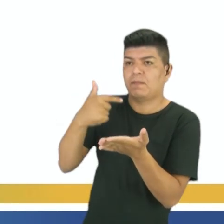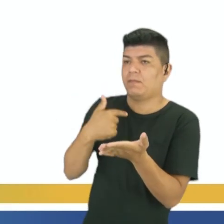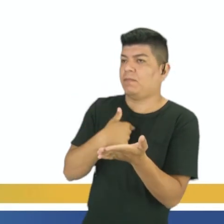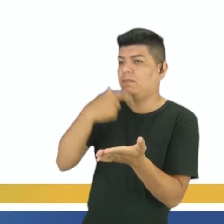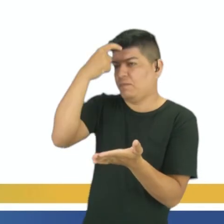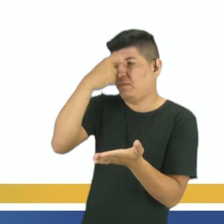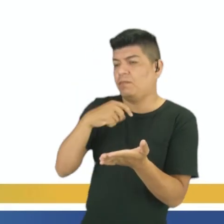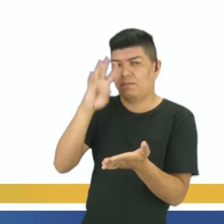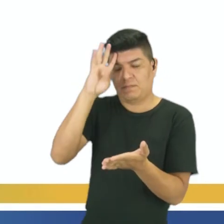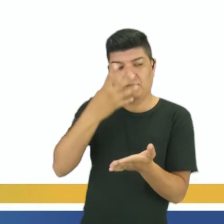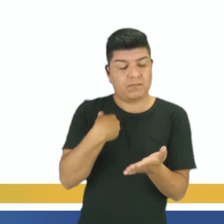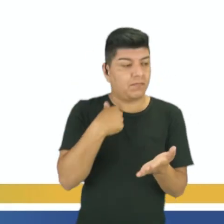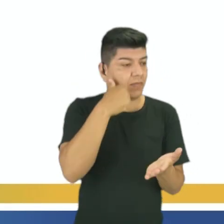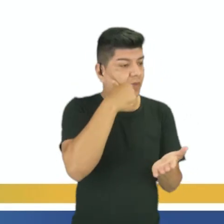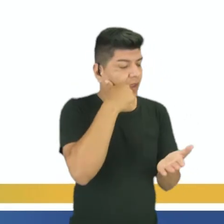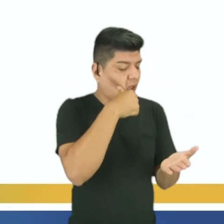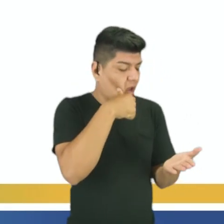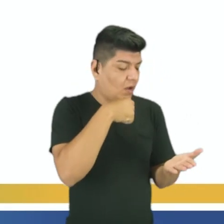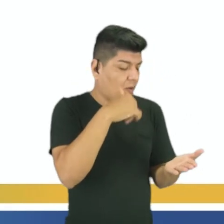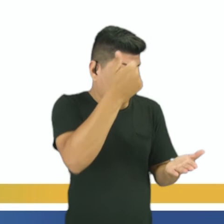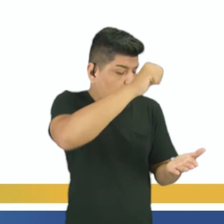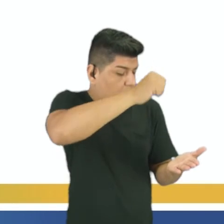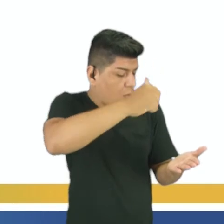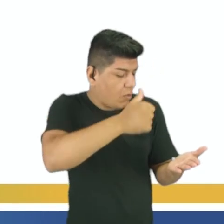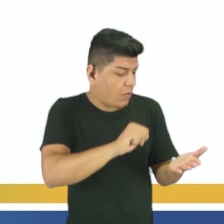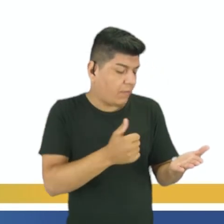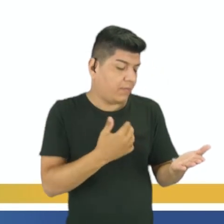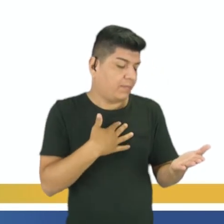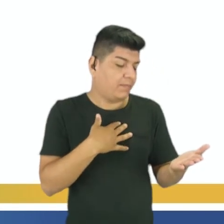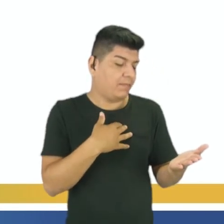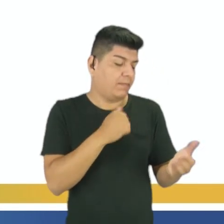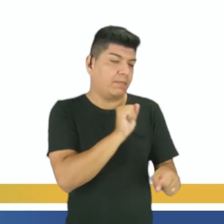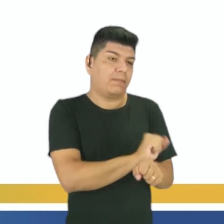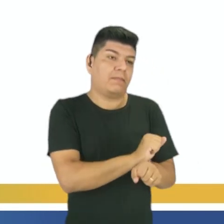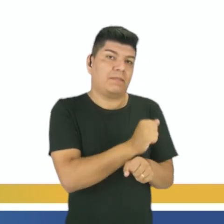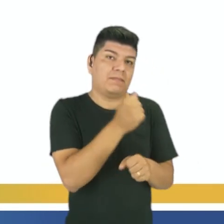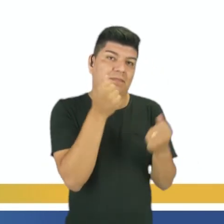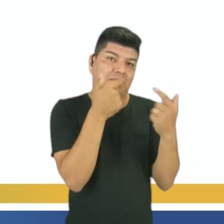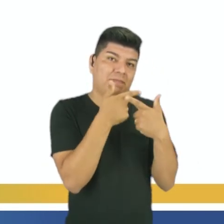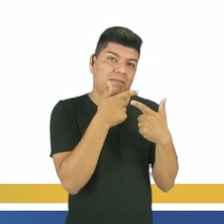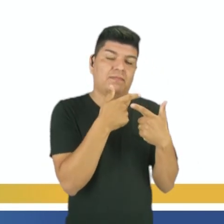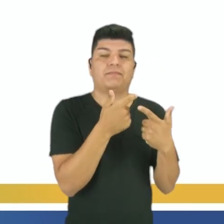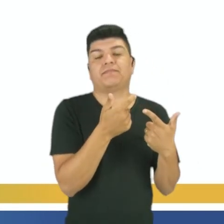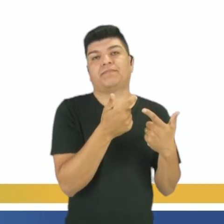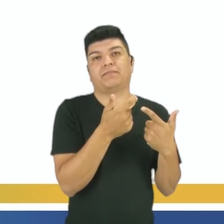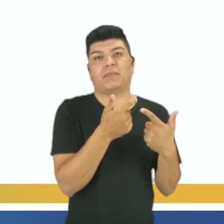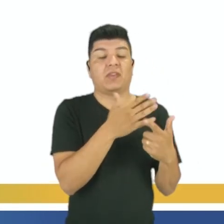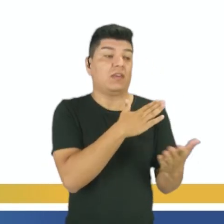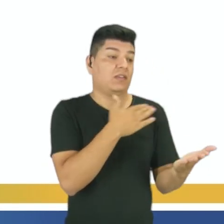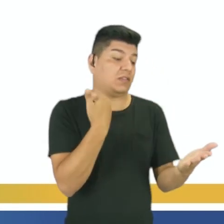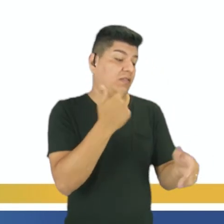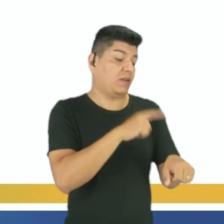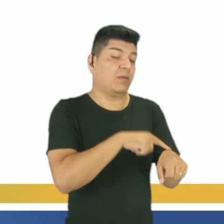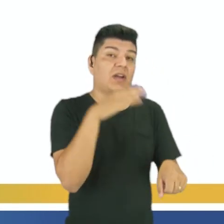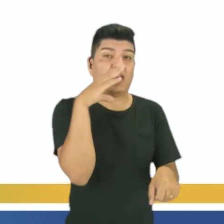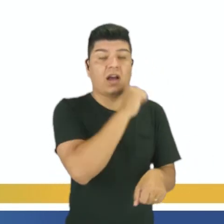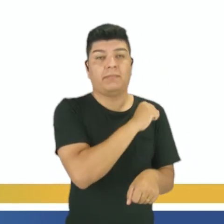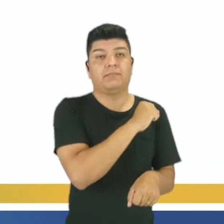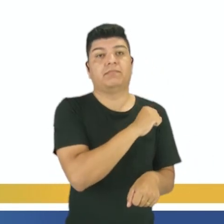a cartomante examinou a palma da mão do homem e parou de sorrir. Disse, você vai morrer em